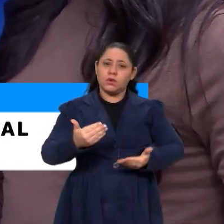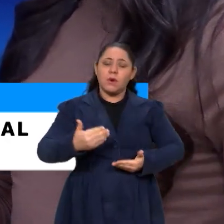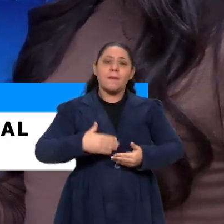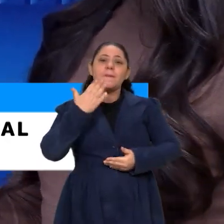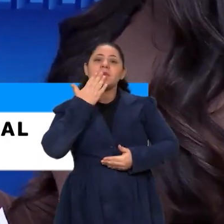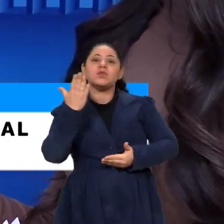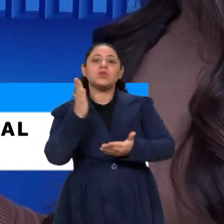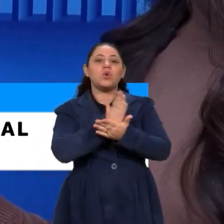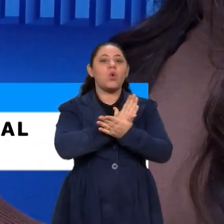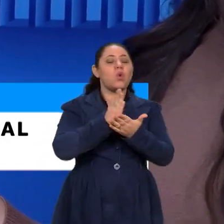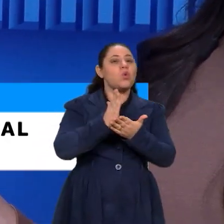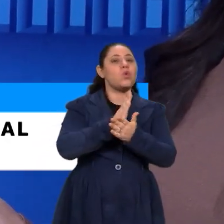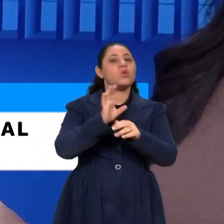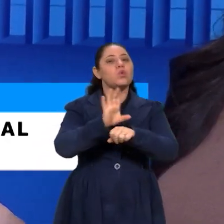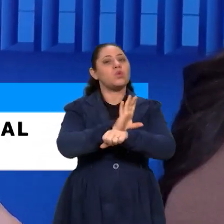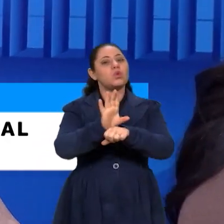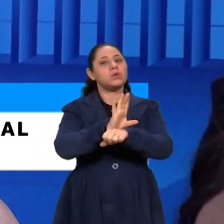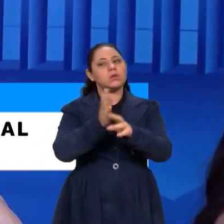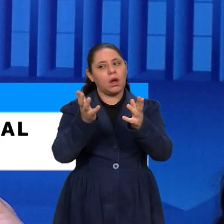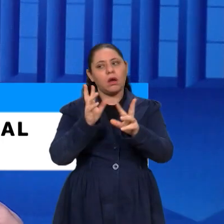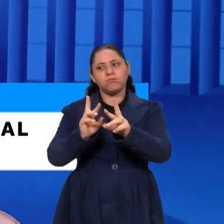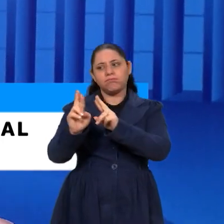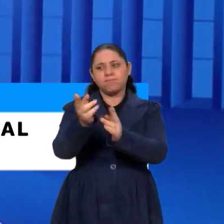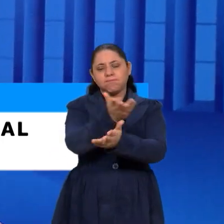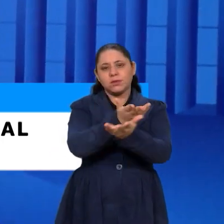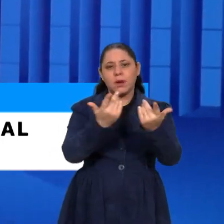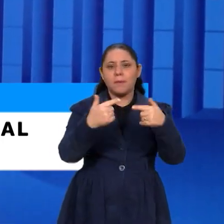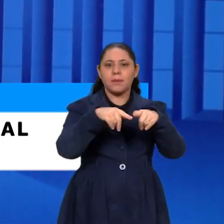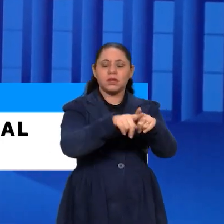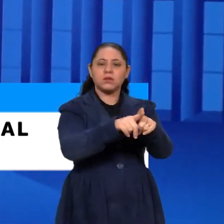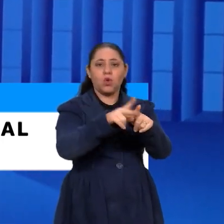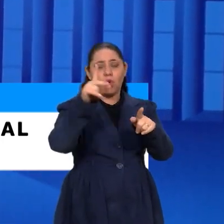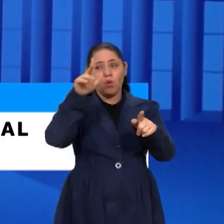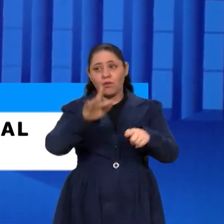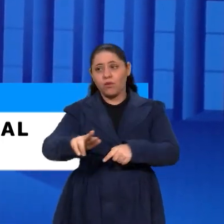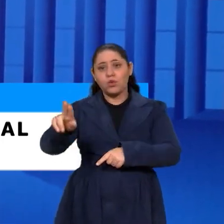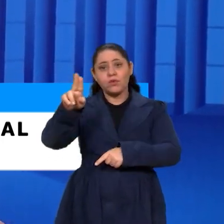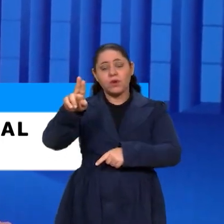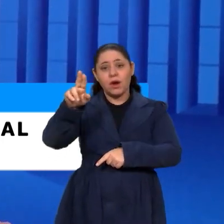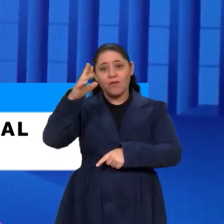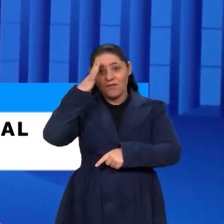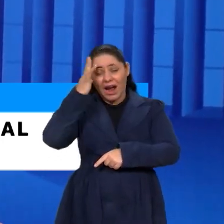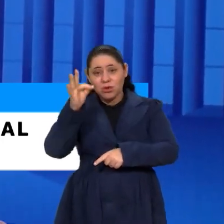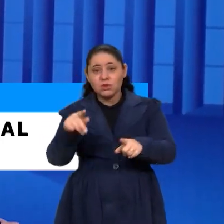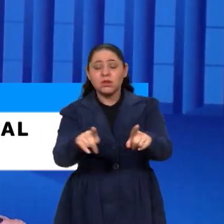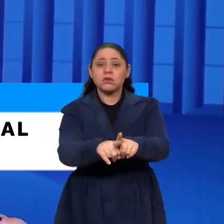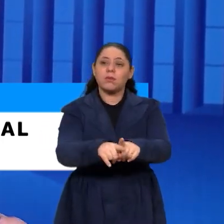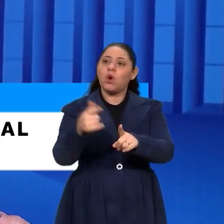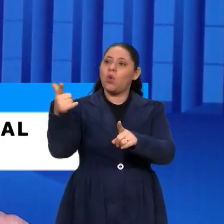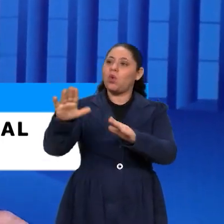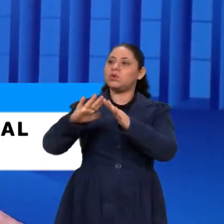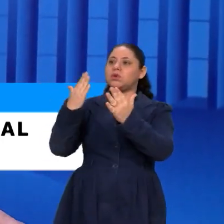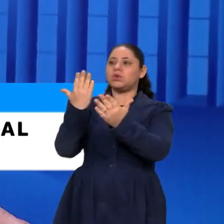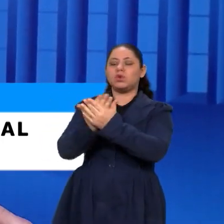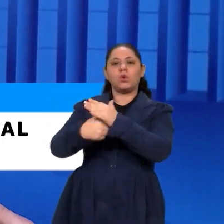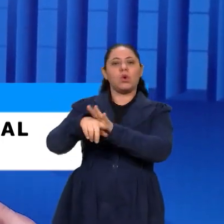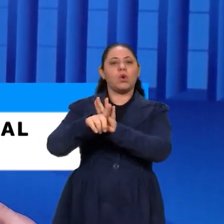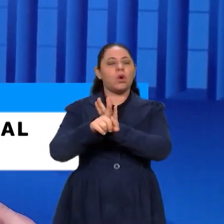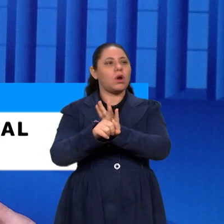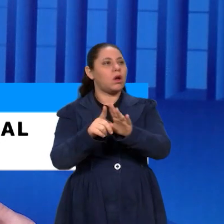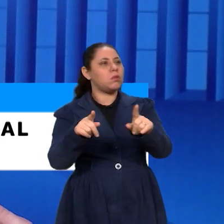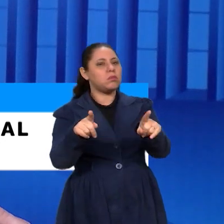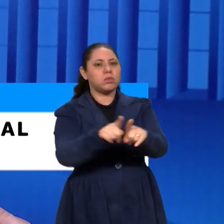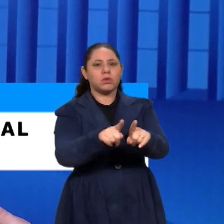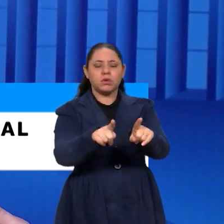nossos servidores já estão pedindo alguns cursos, nós queremos interagir, fazer parcerias com universidades, parceria também com as outras escolas, né?